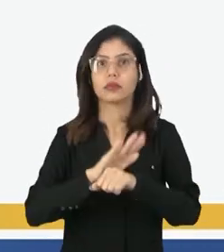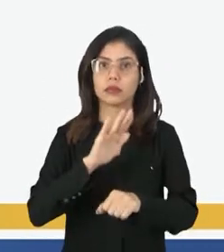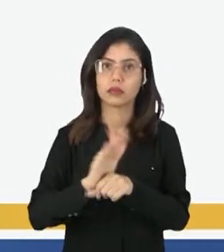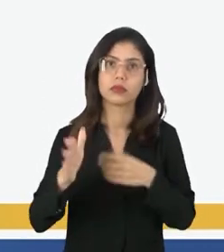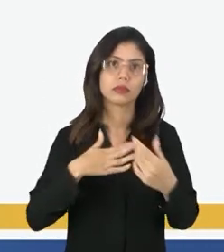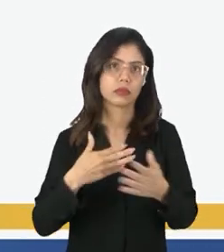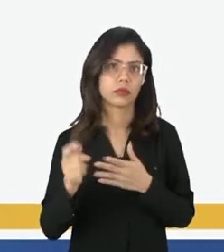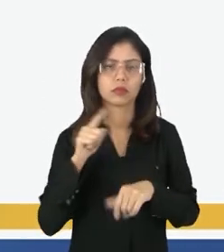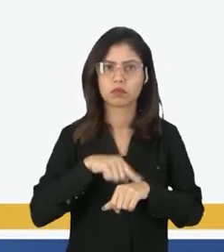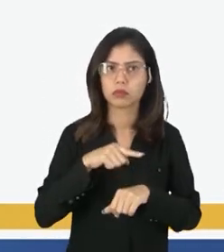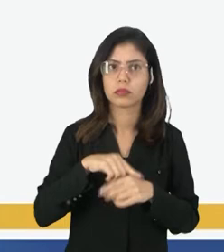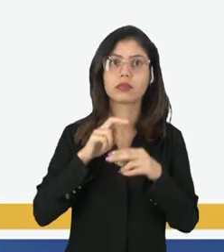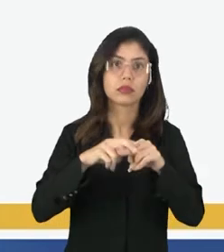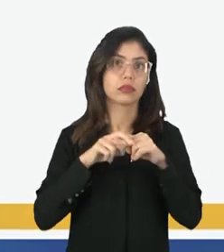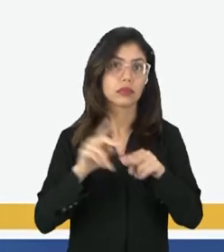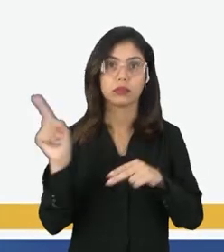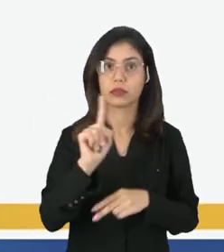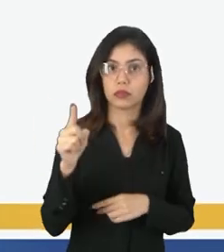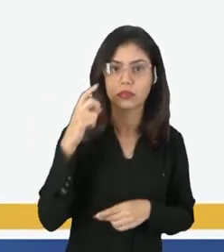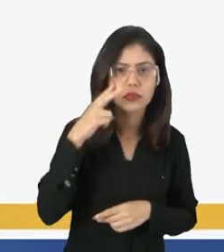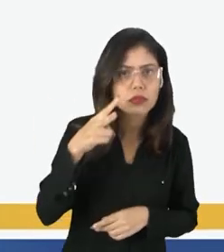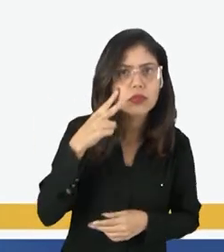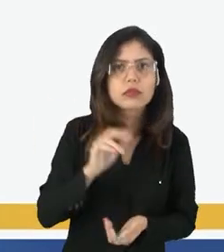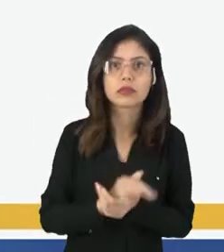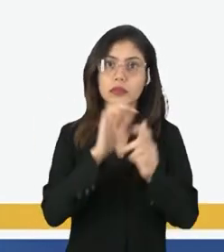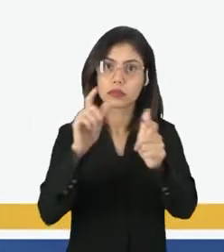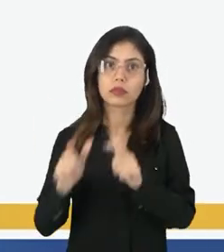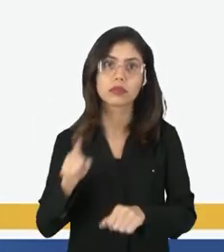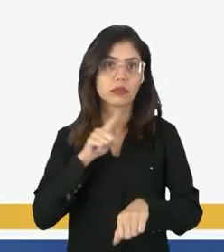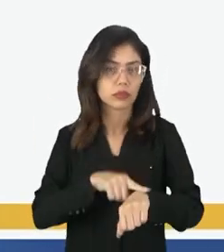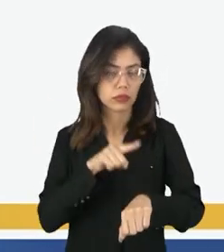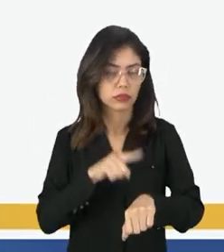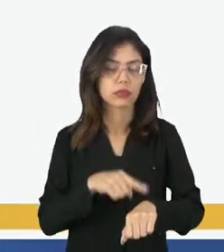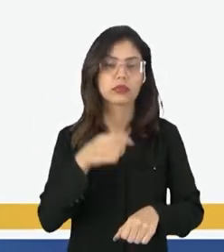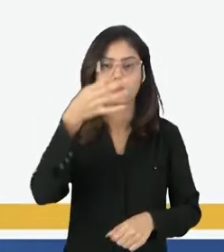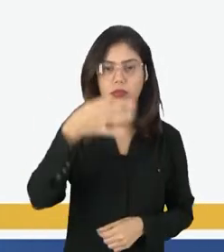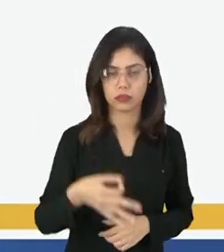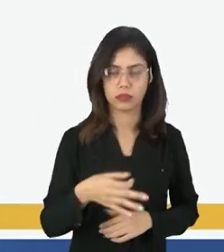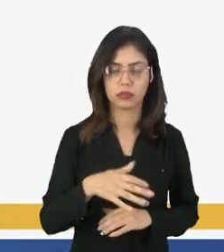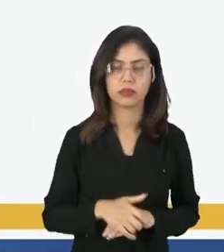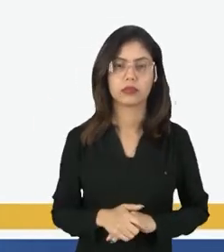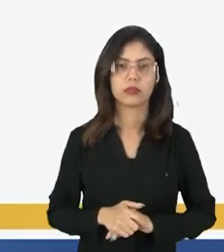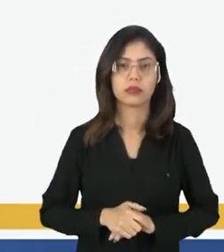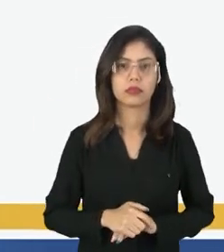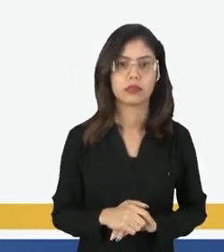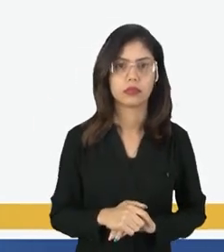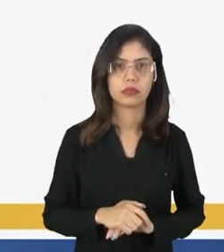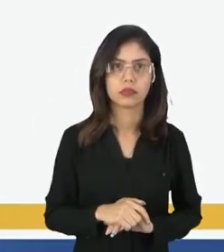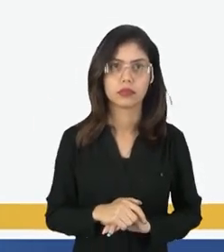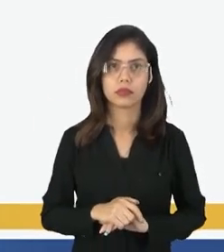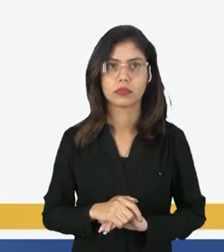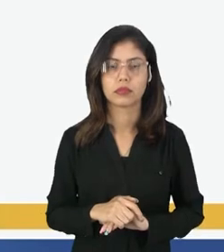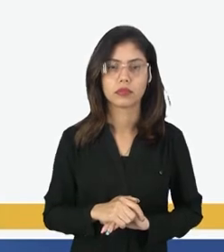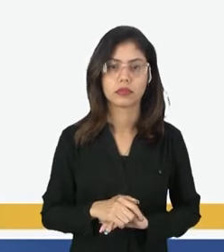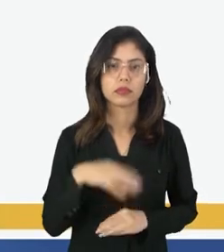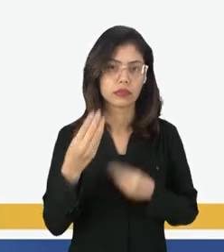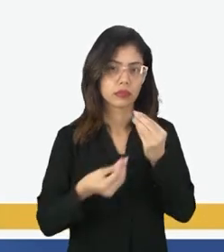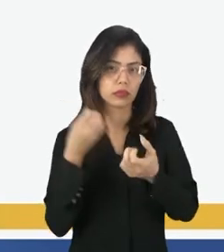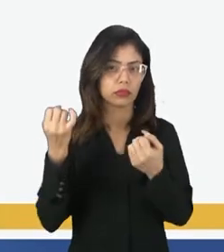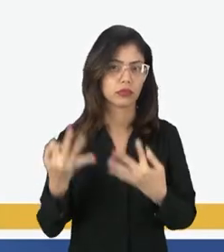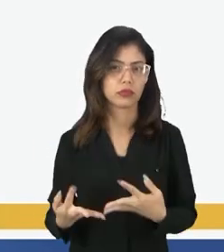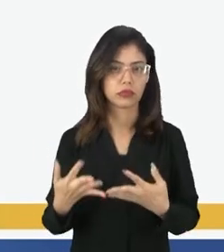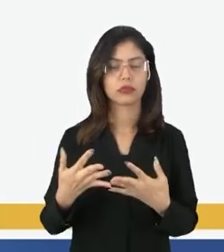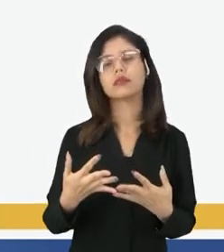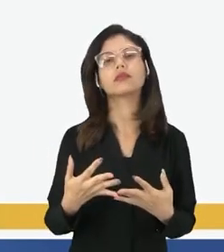histórias que se ajustam a qualquer tempo por isso não há interesse em localizá-los em um tempo determinado tá